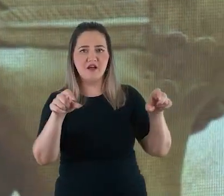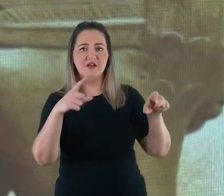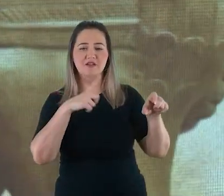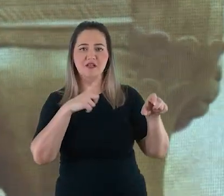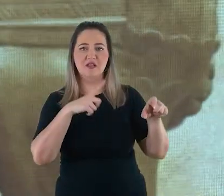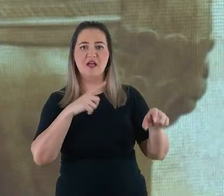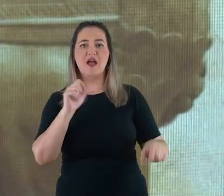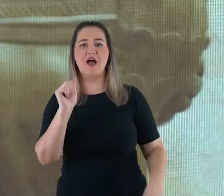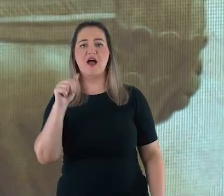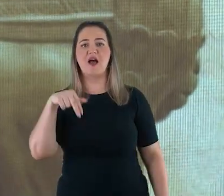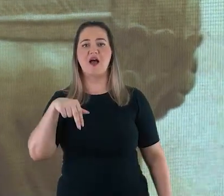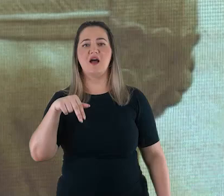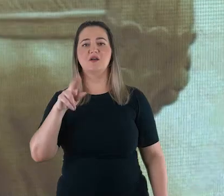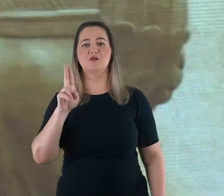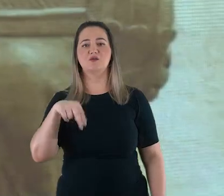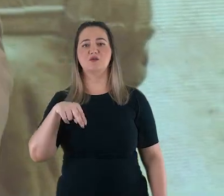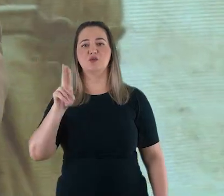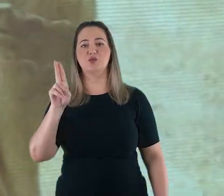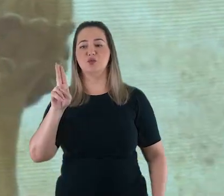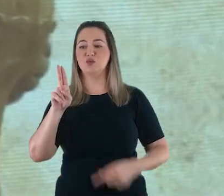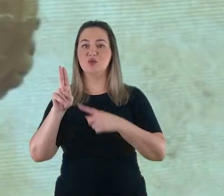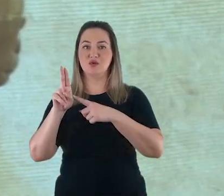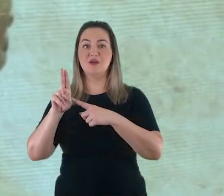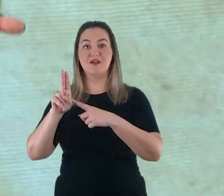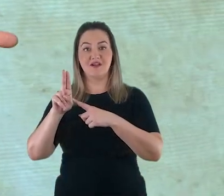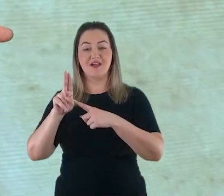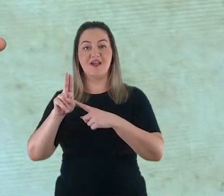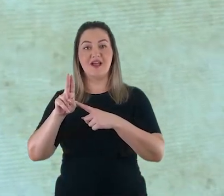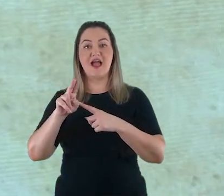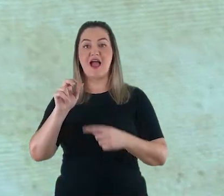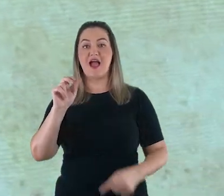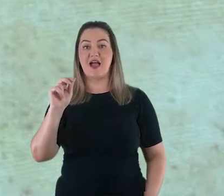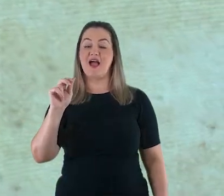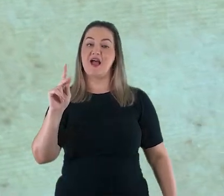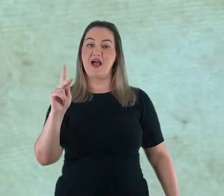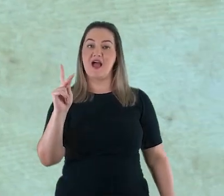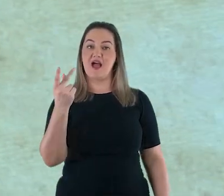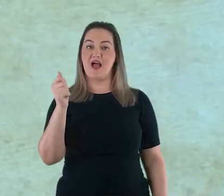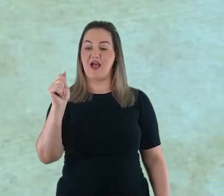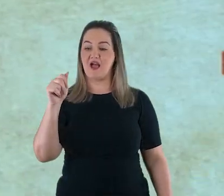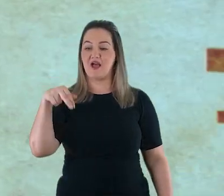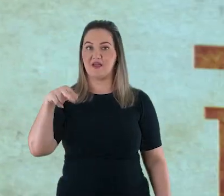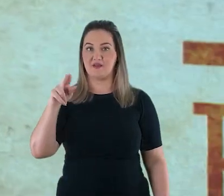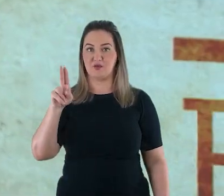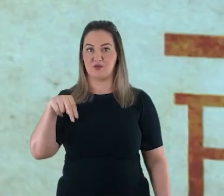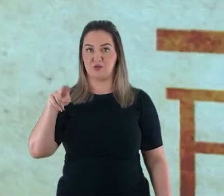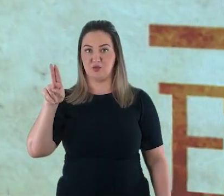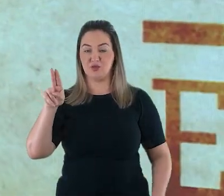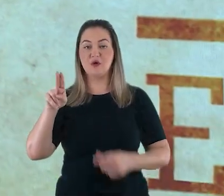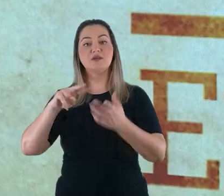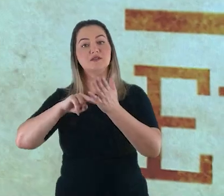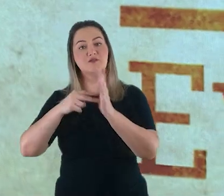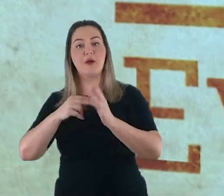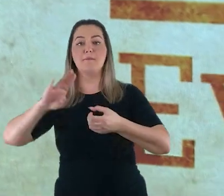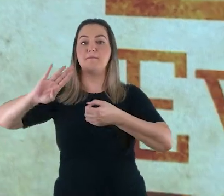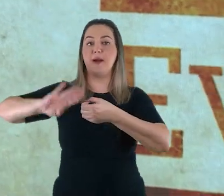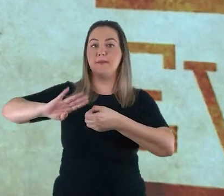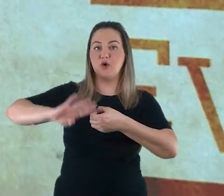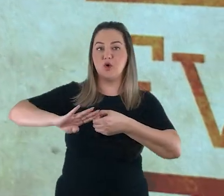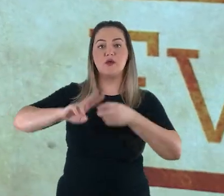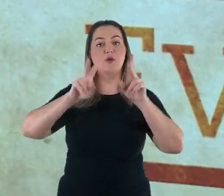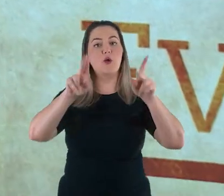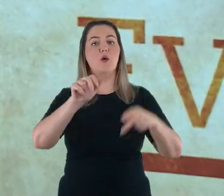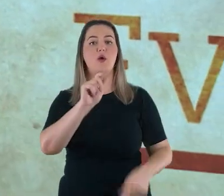Hananu, comandante dos mercadores do rei. O nome Hananu pode ser o equivalente babilônico para o nome